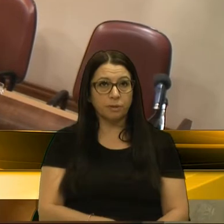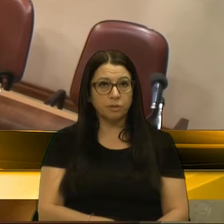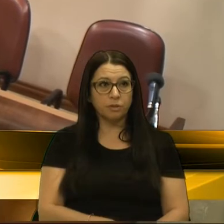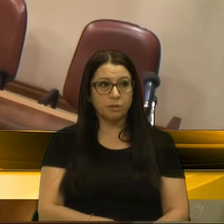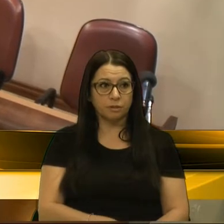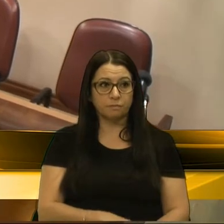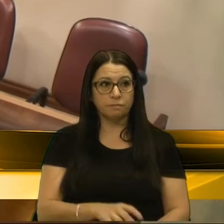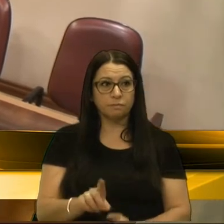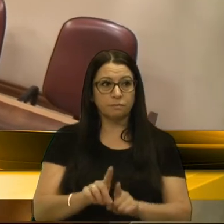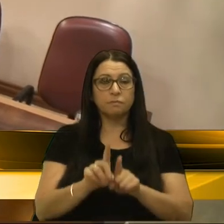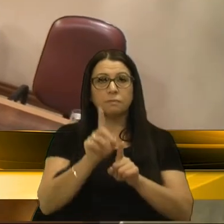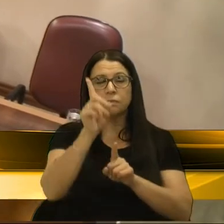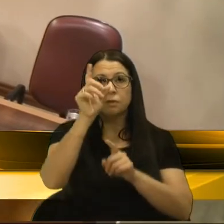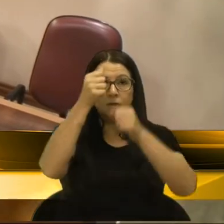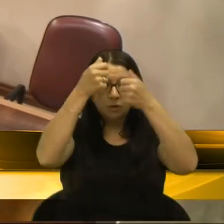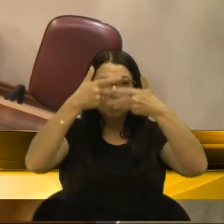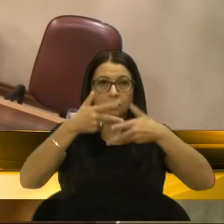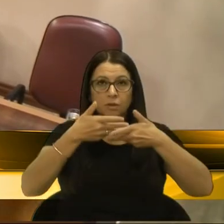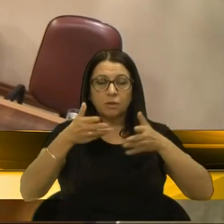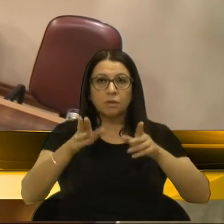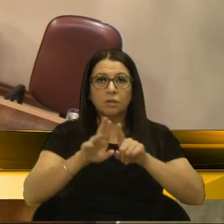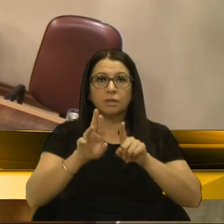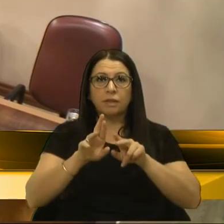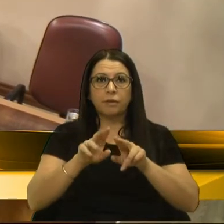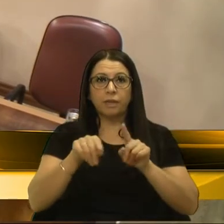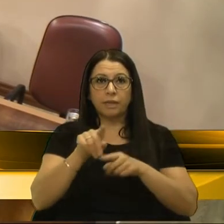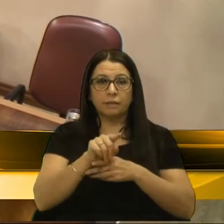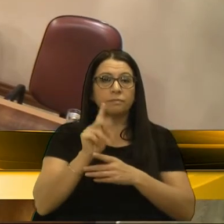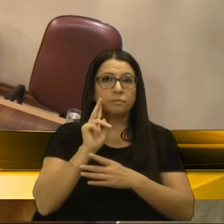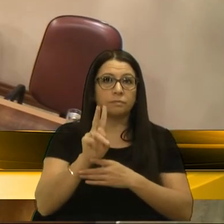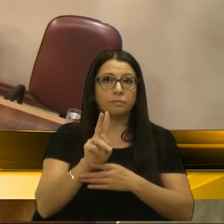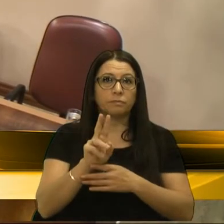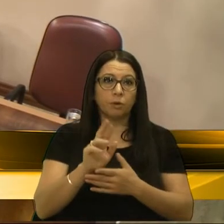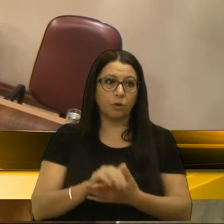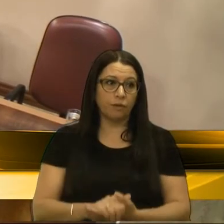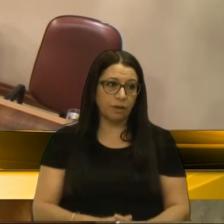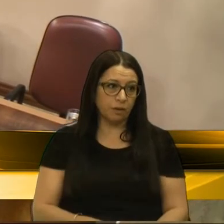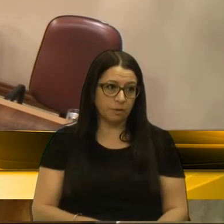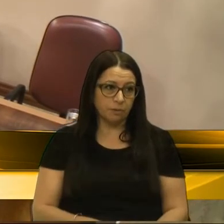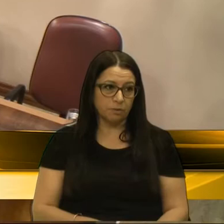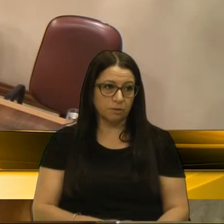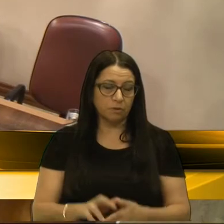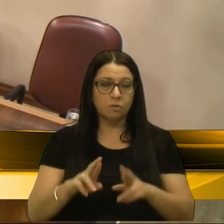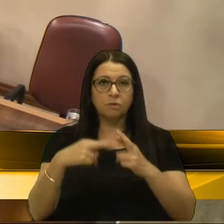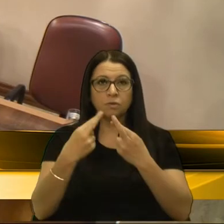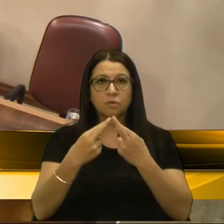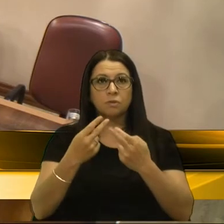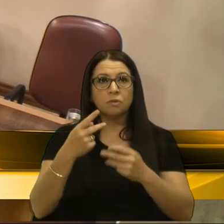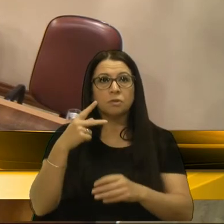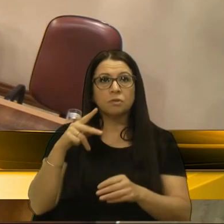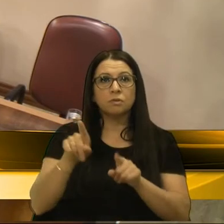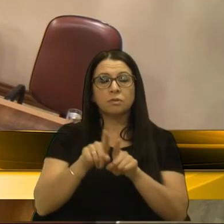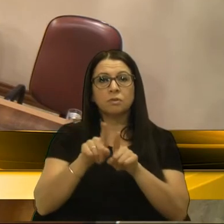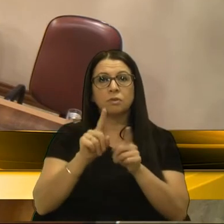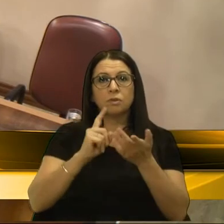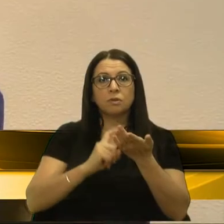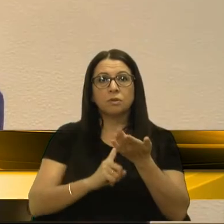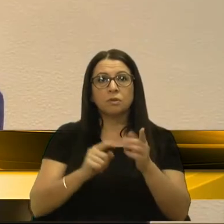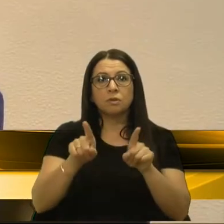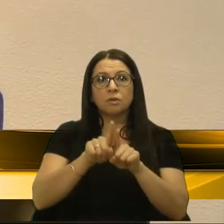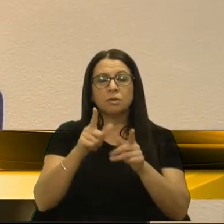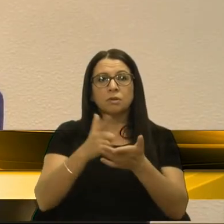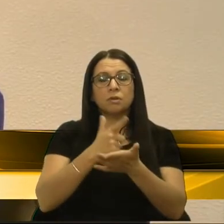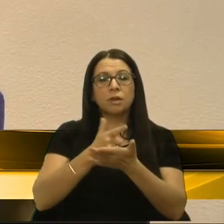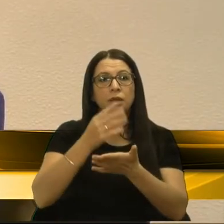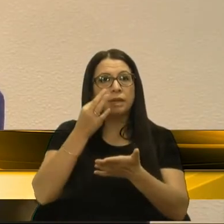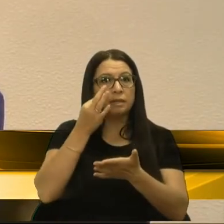Invocando a proteção de Deus, declaro abertos os trabalhos da presente sessão. Solicito aos vereadores que procedam ao registro de presença